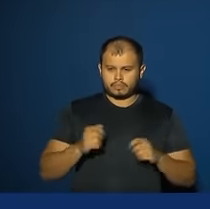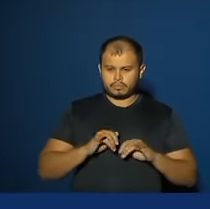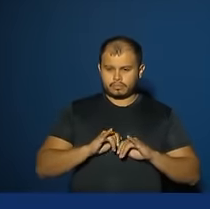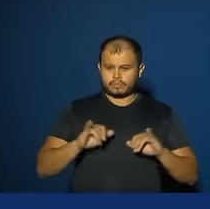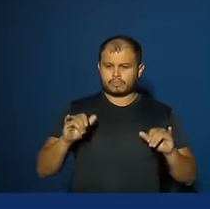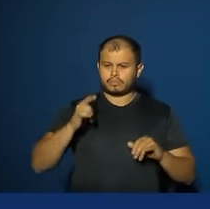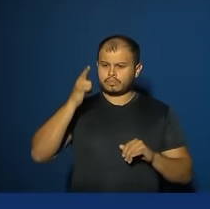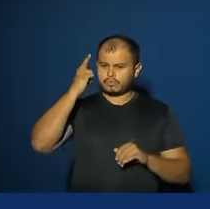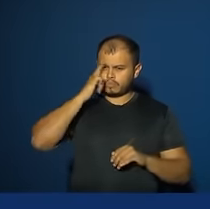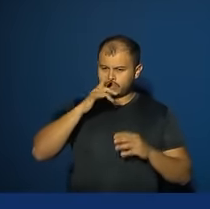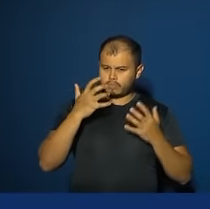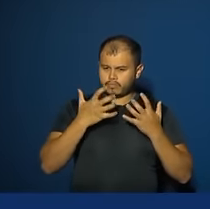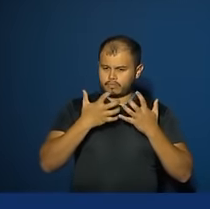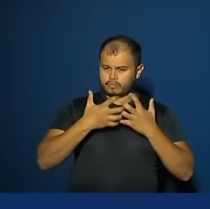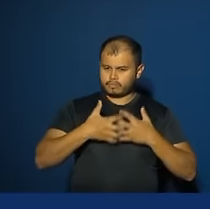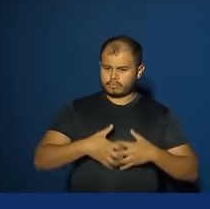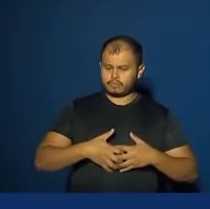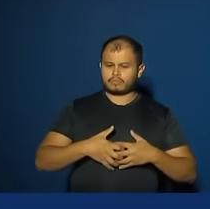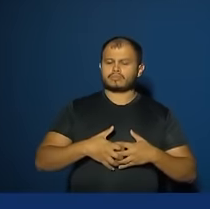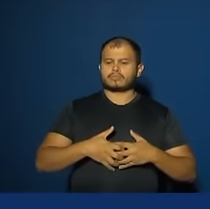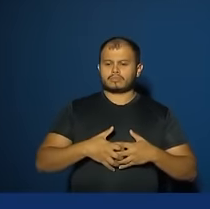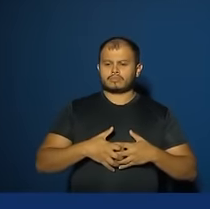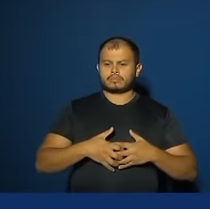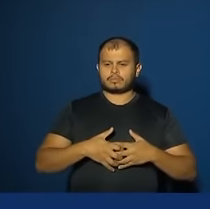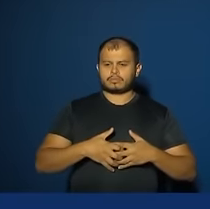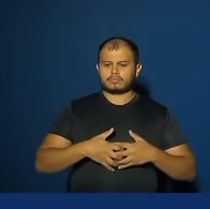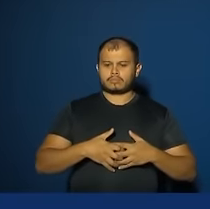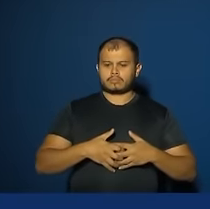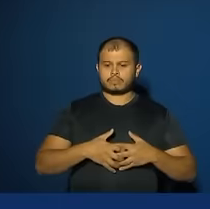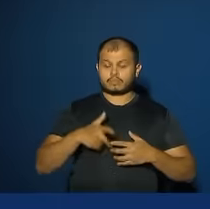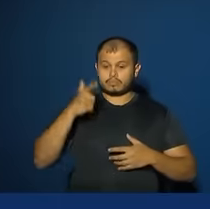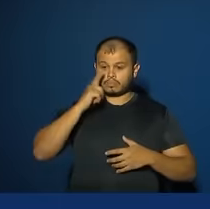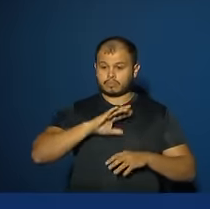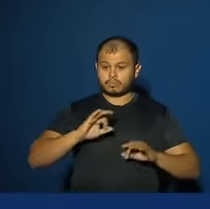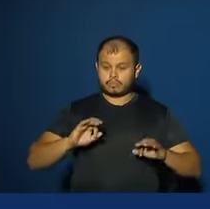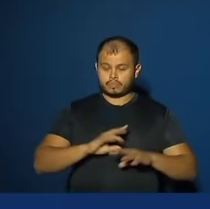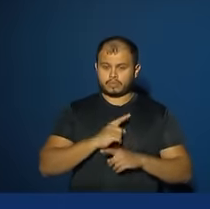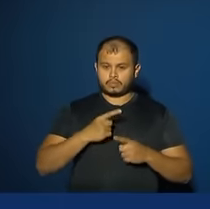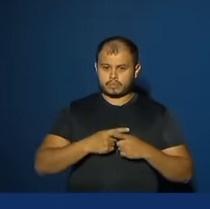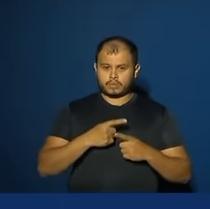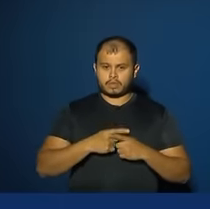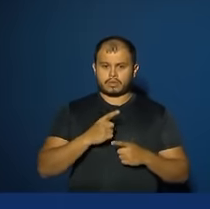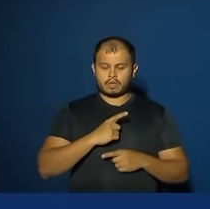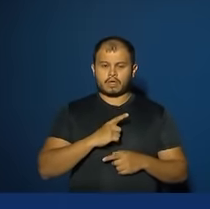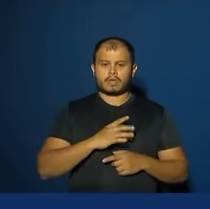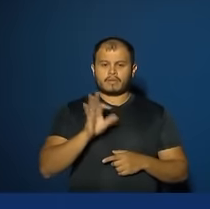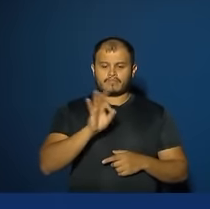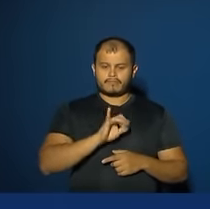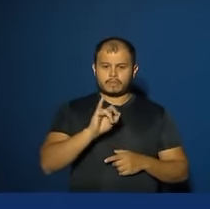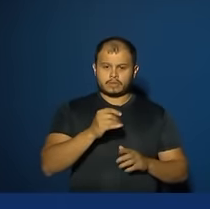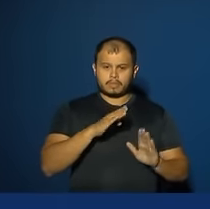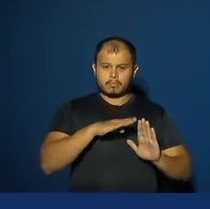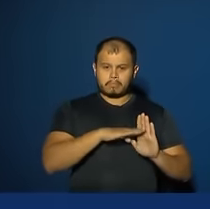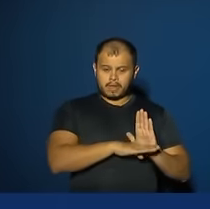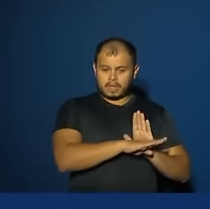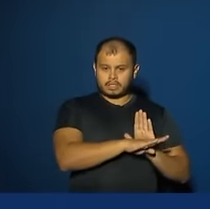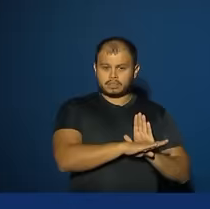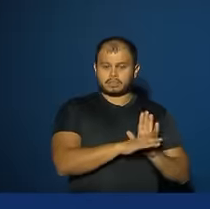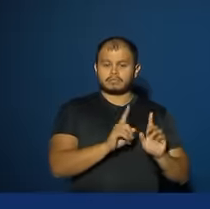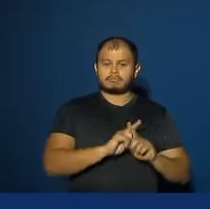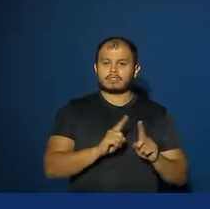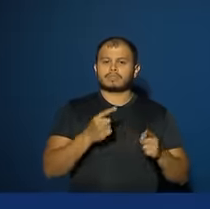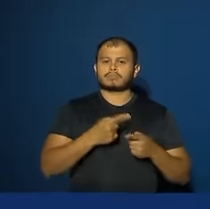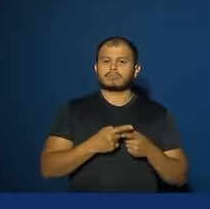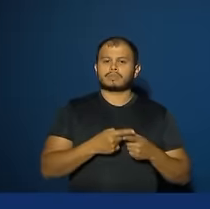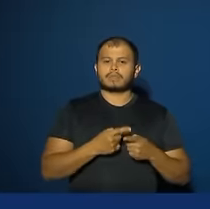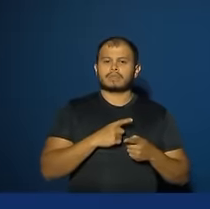deu certo, primeiro, dá para a gente falar que a batalha está ganha porque a inflação está baixa, e eu queria entender por que, que a